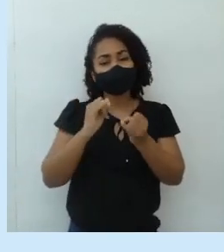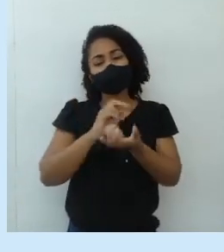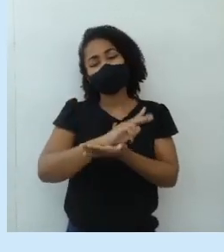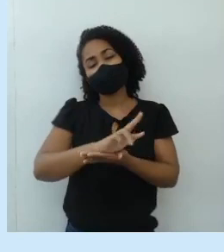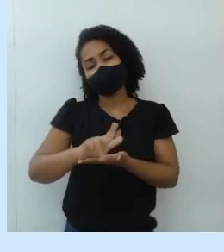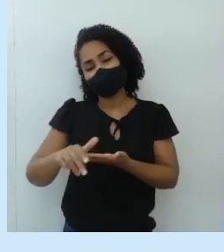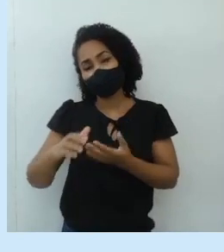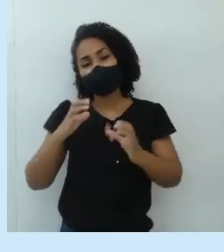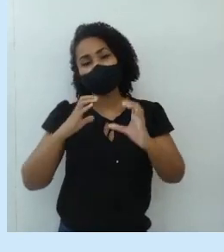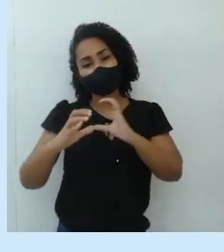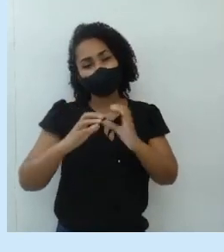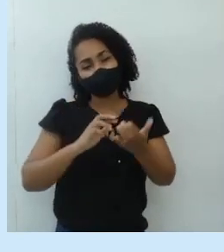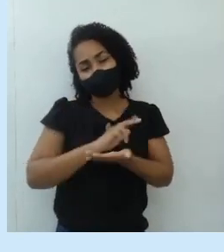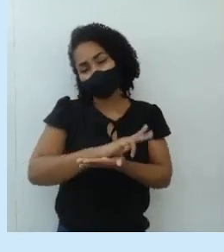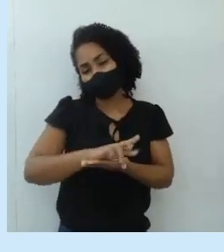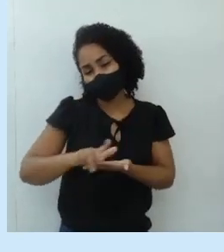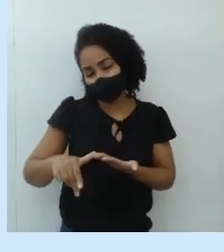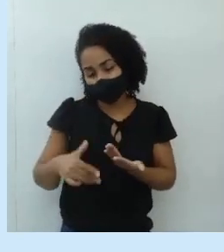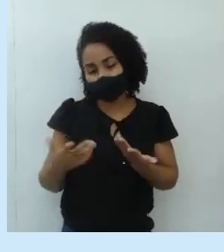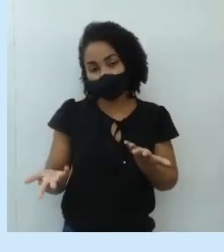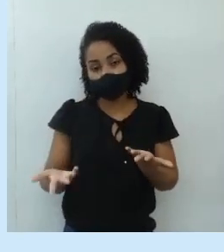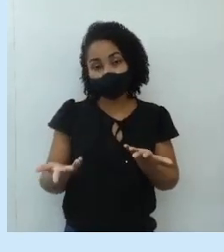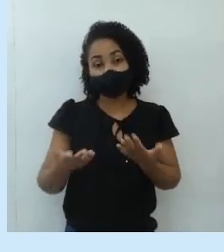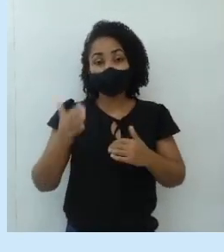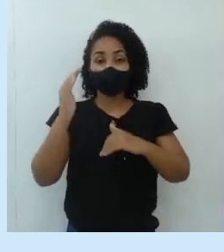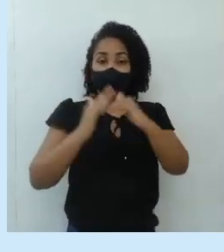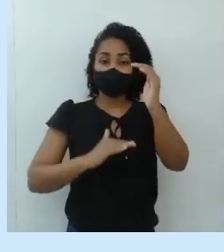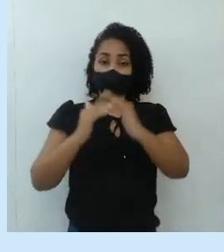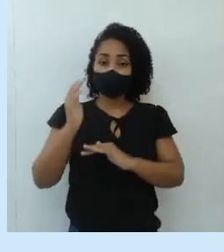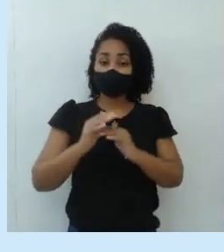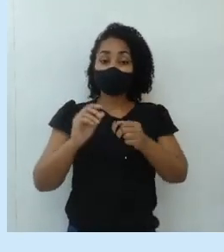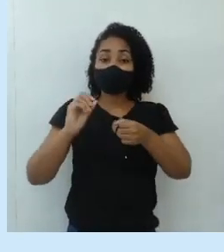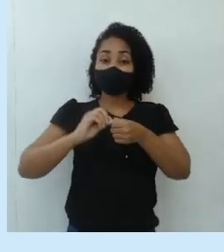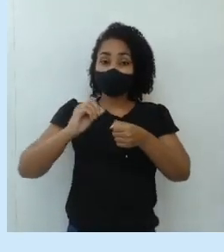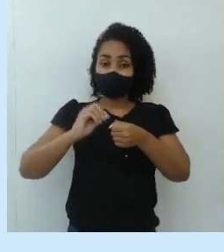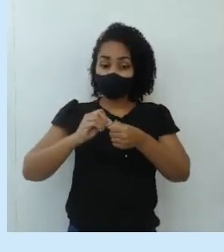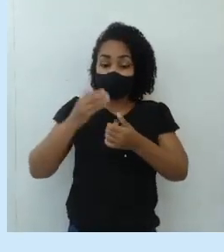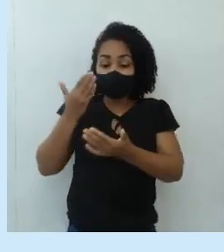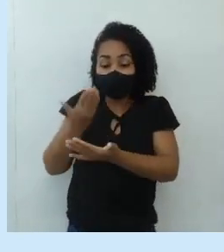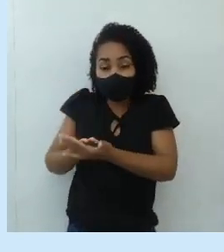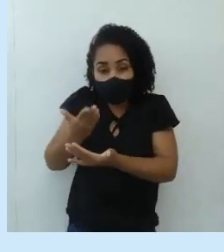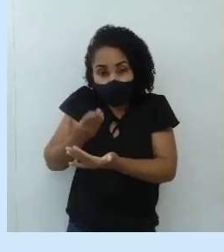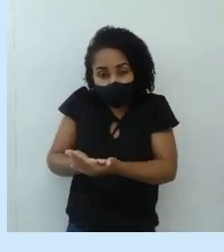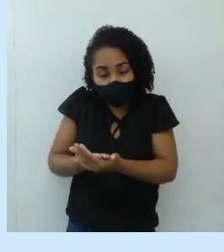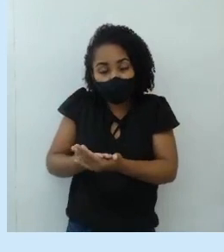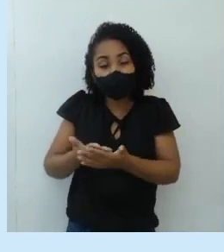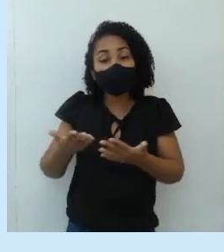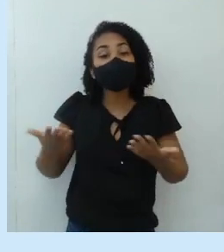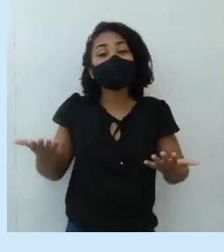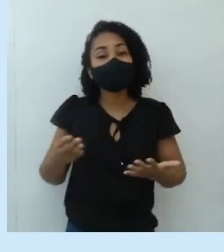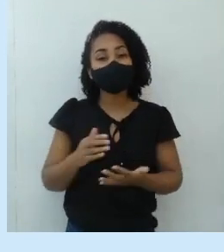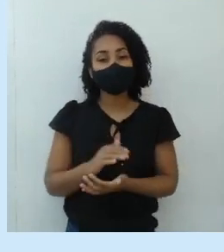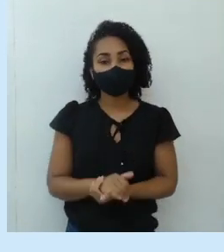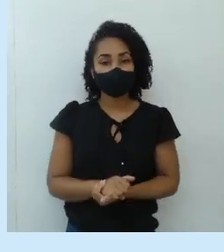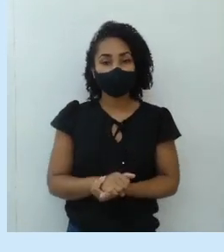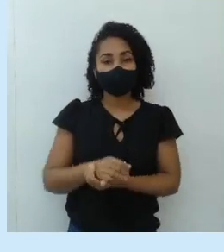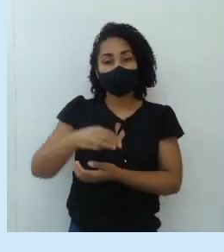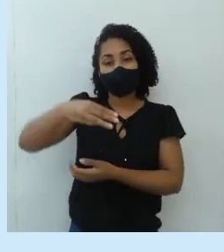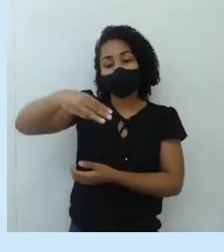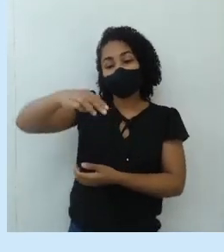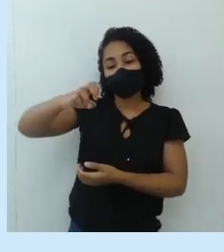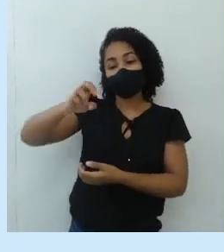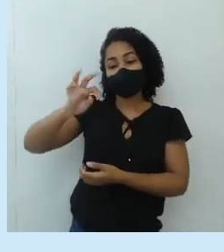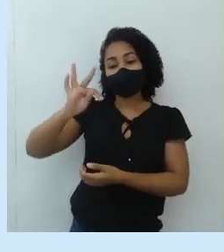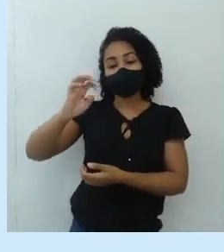de comunicação. O profissional que realiza tal estudo vai ser o